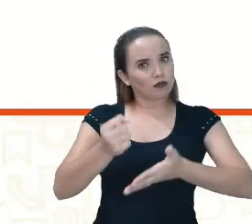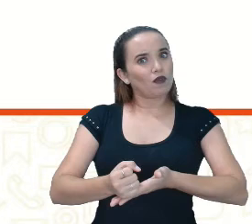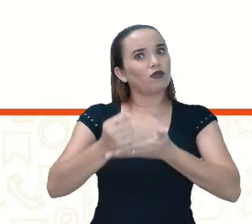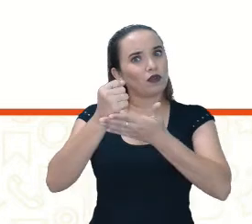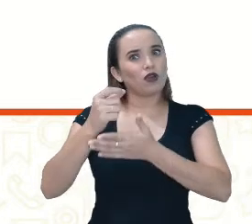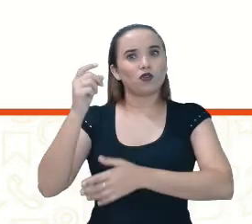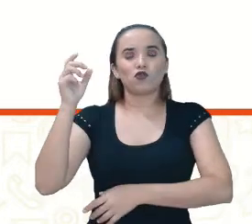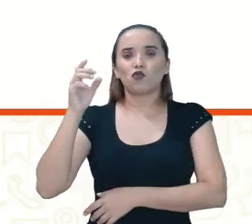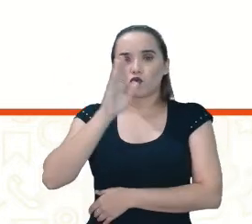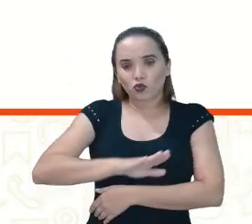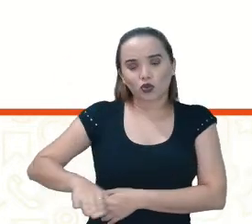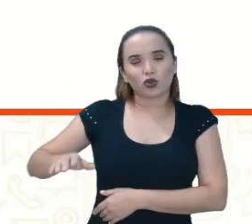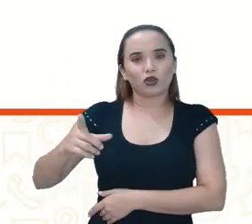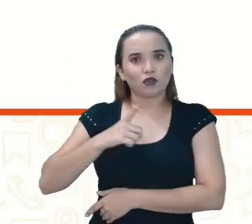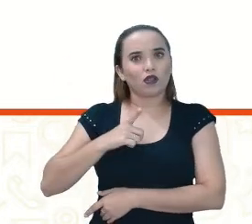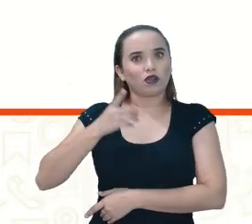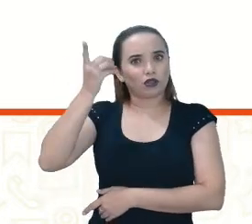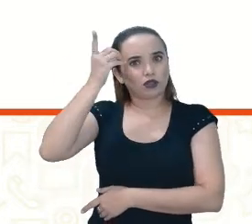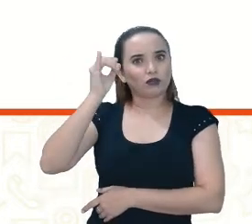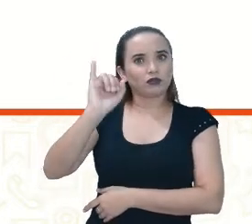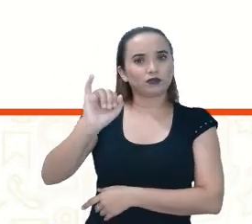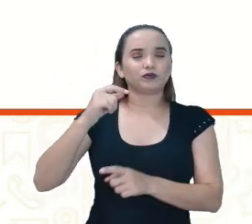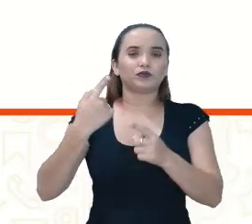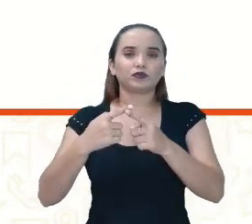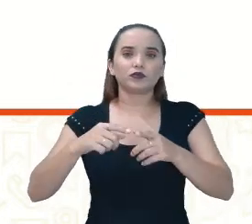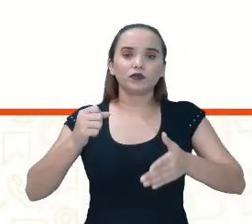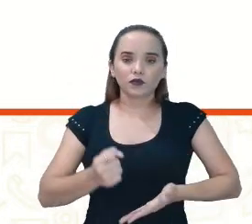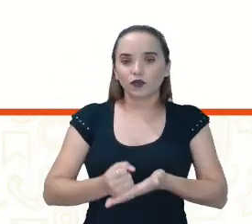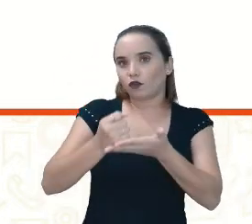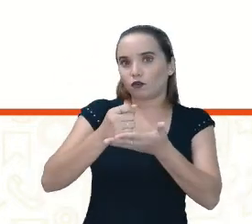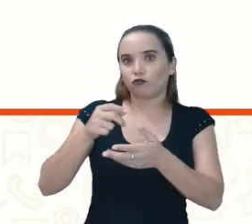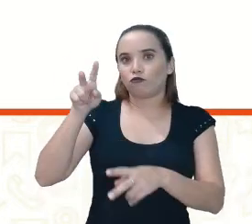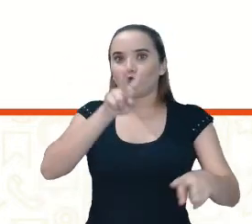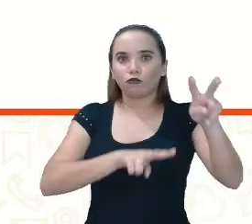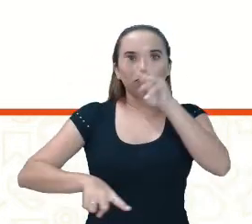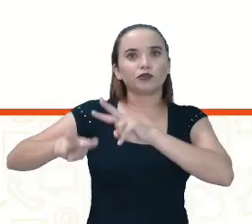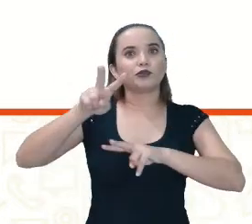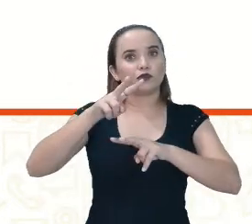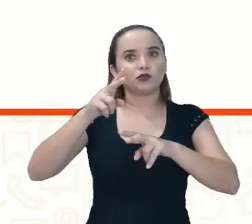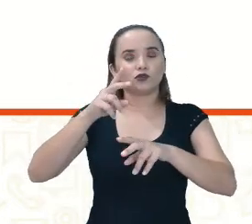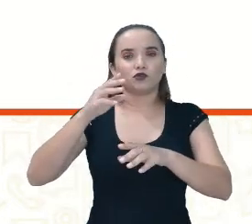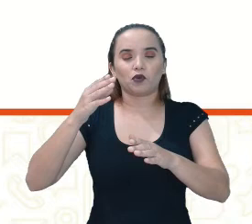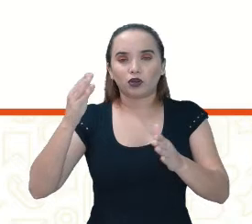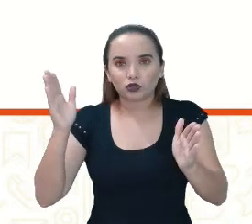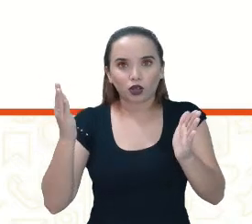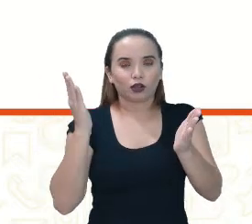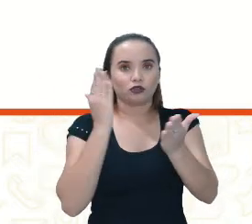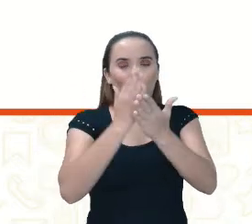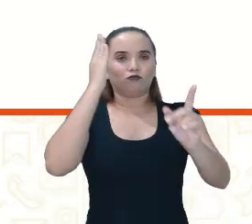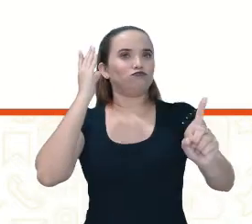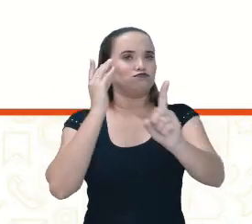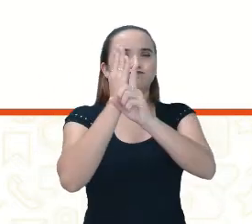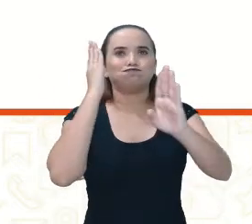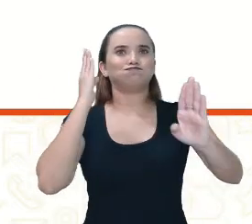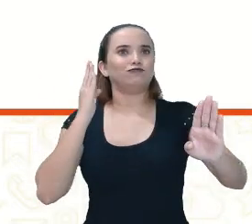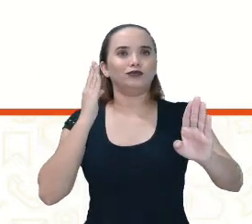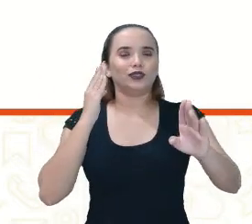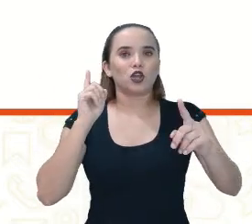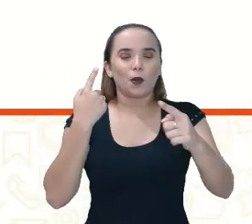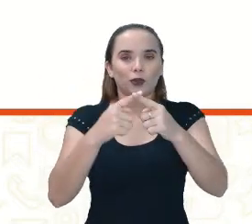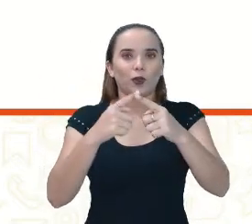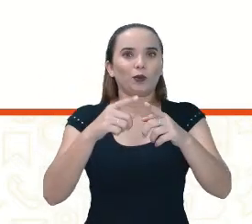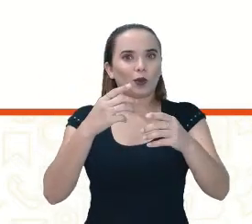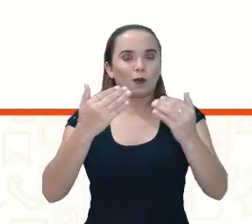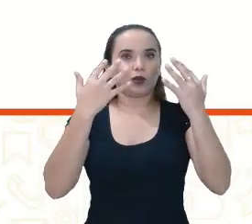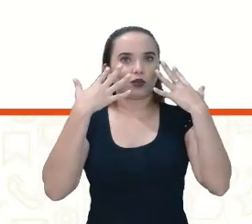com deficiência intelectual, pois possibilita a visualização imediata, lúdica e chamativa do